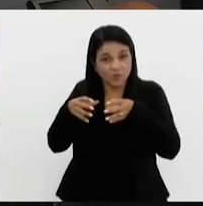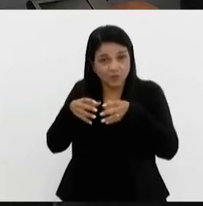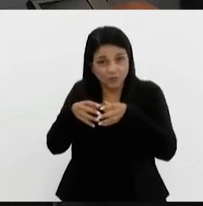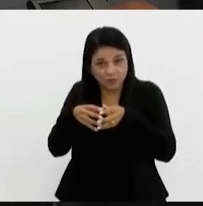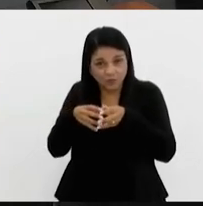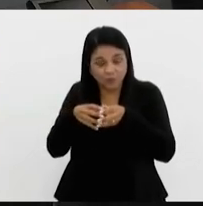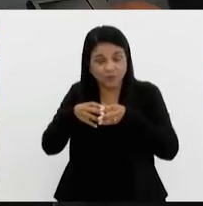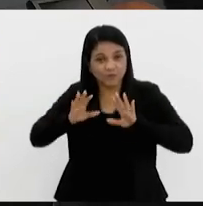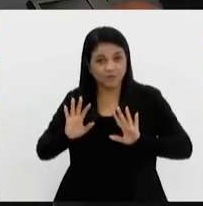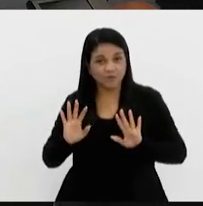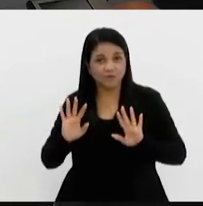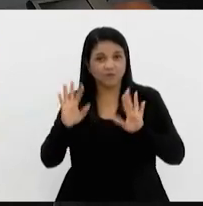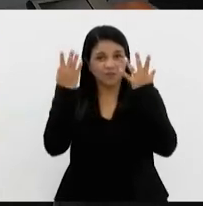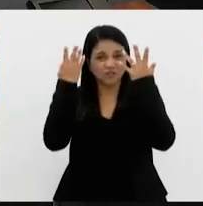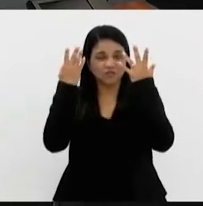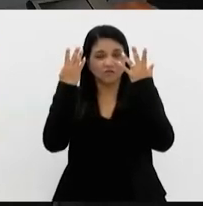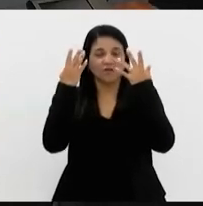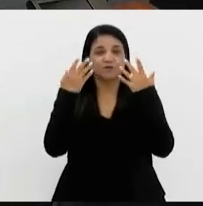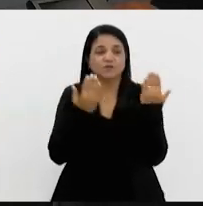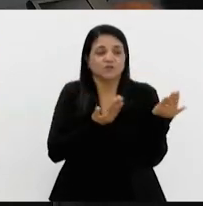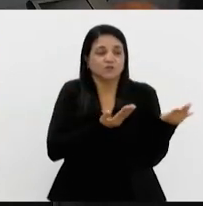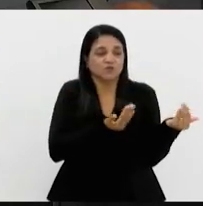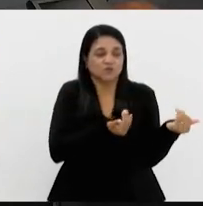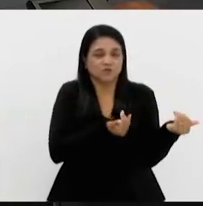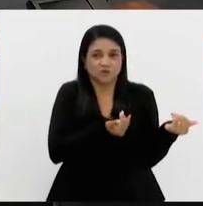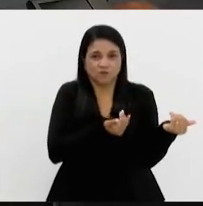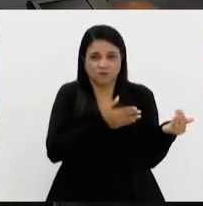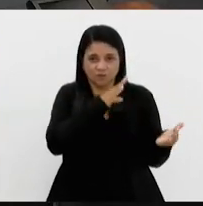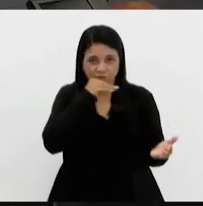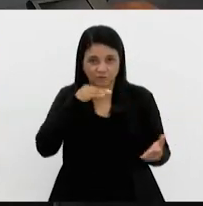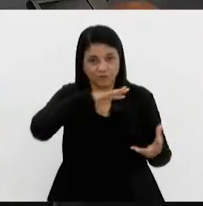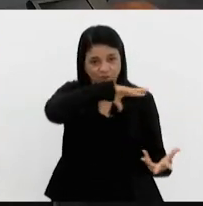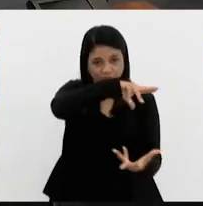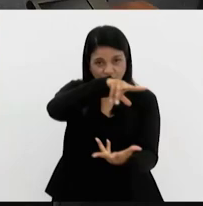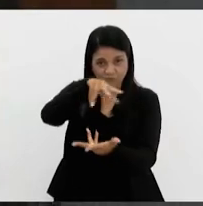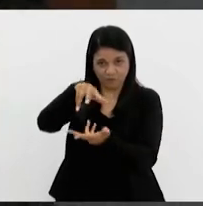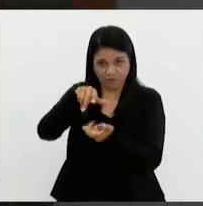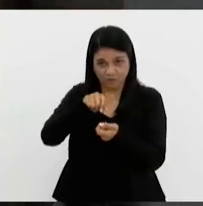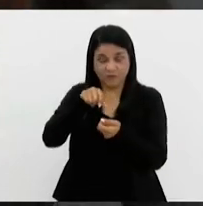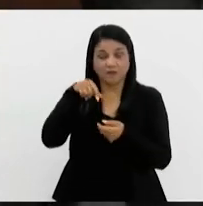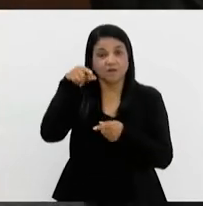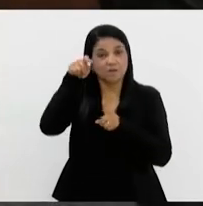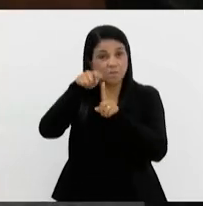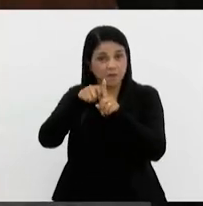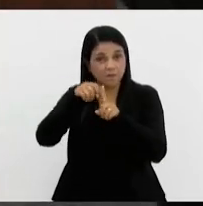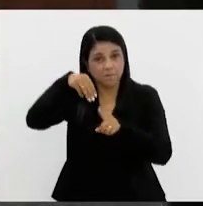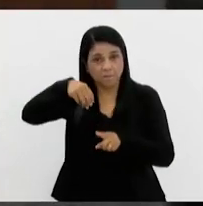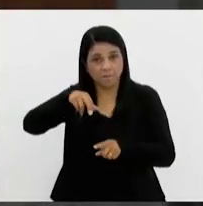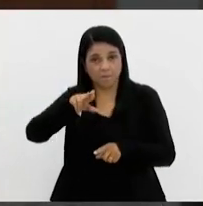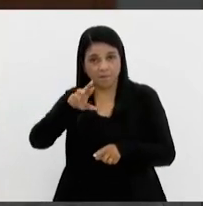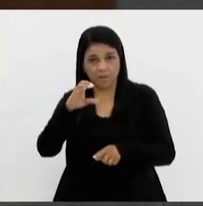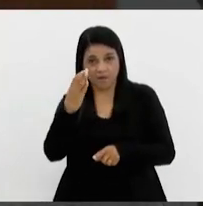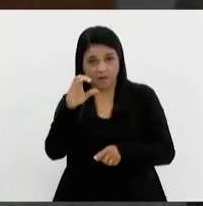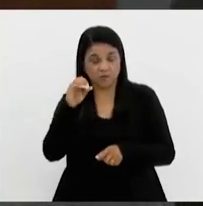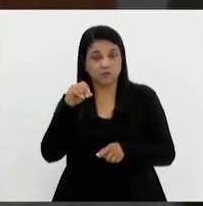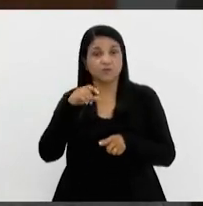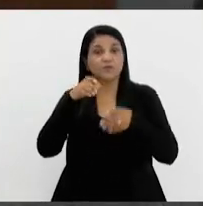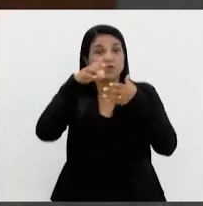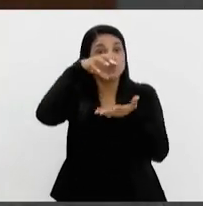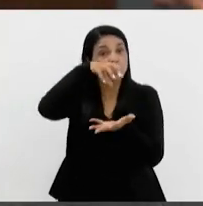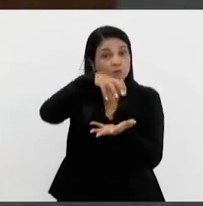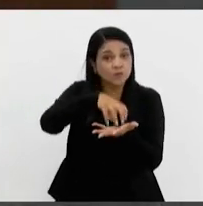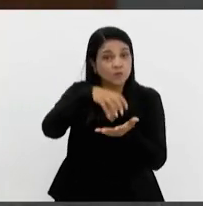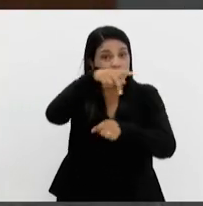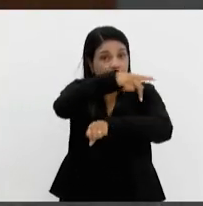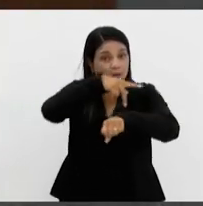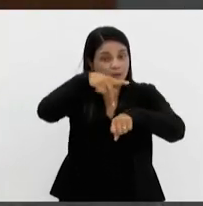Festival Mundial da Juventude, que ocorrerá agora em março, será sediado essa edição na Rússia e reunirá